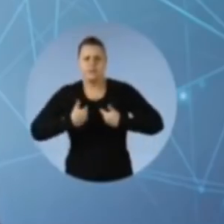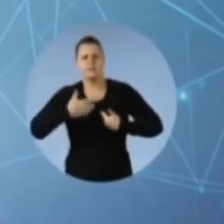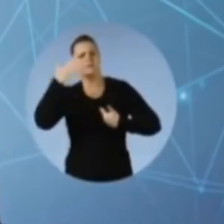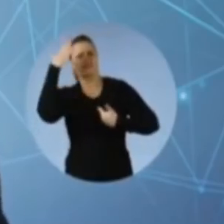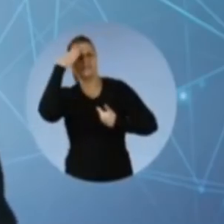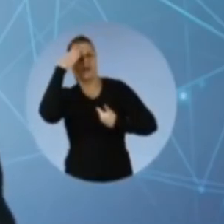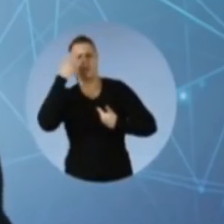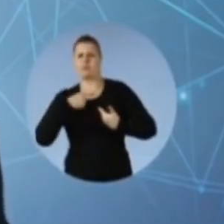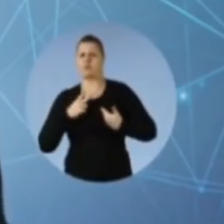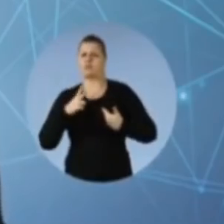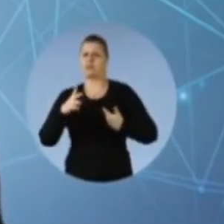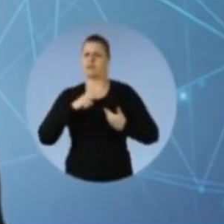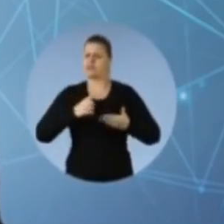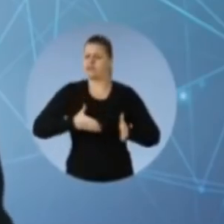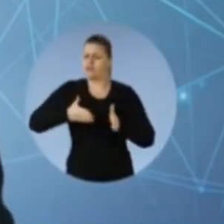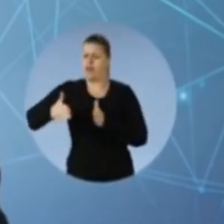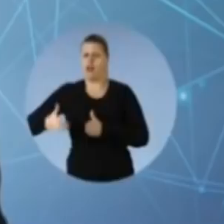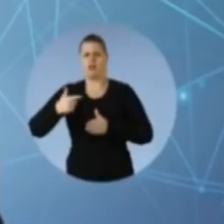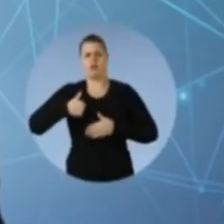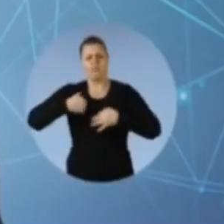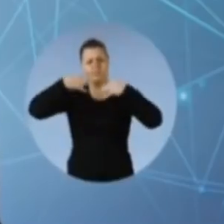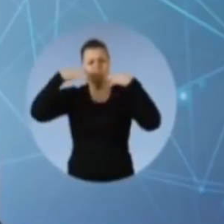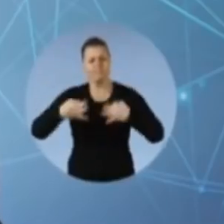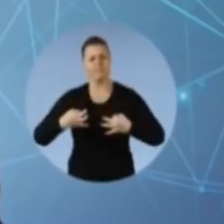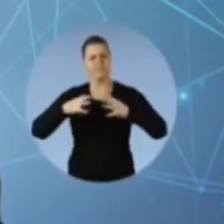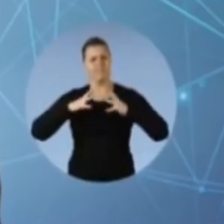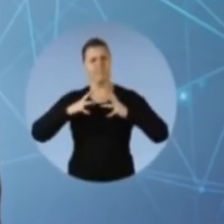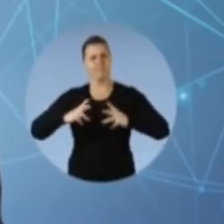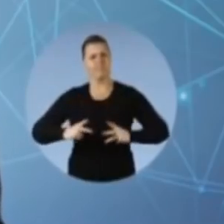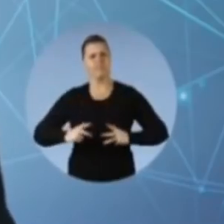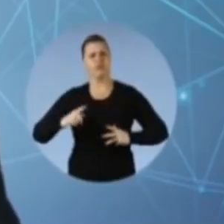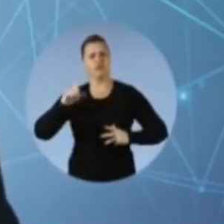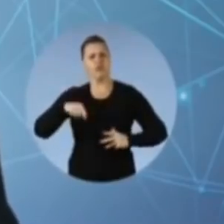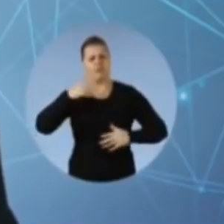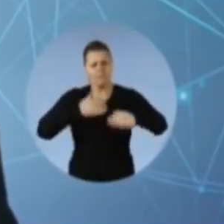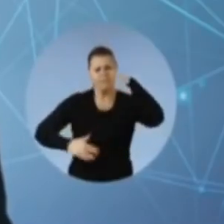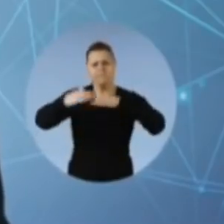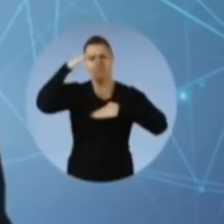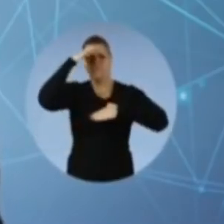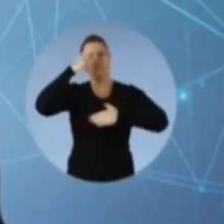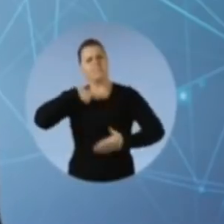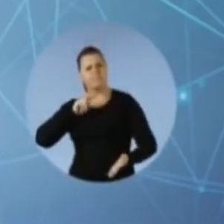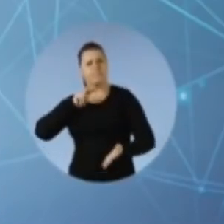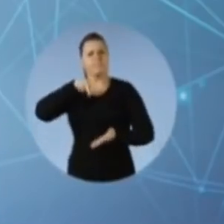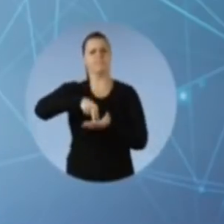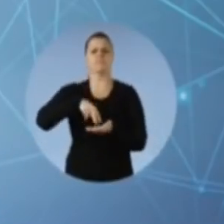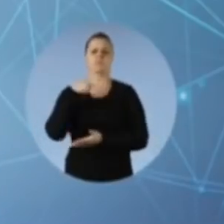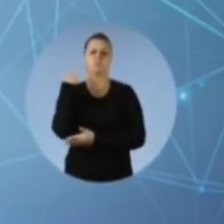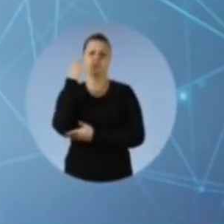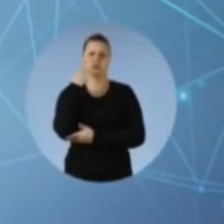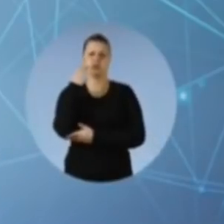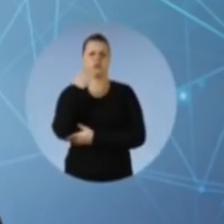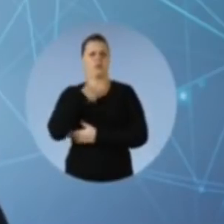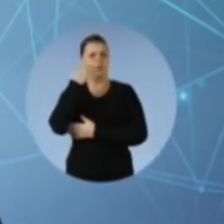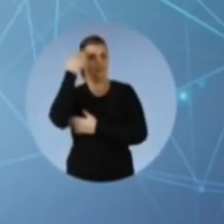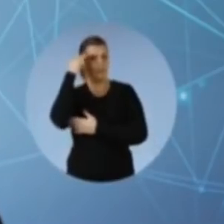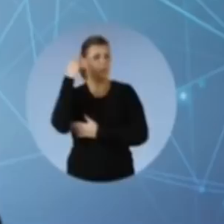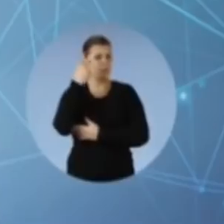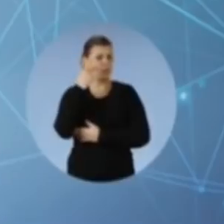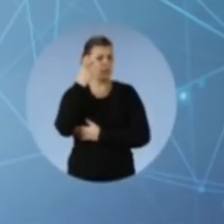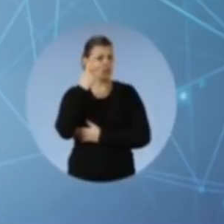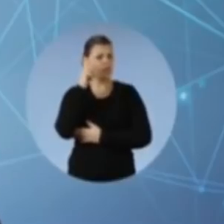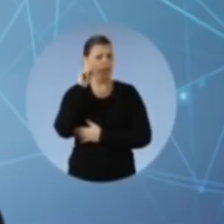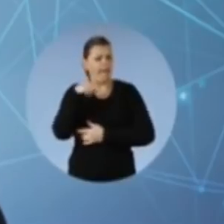conhece sabe que sempre tive lado, sou honrado e ficha limpa, que foi a indignação que me trouxe para a política, que eu entendo